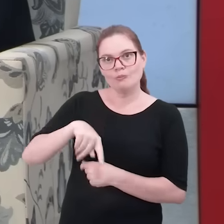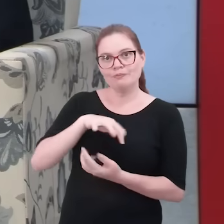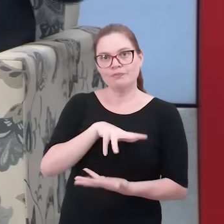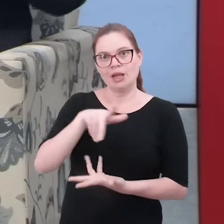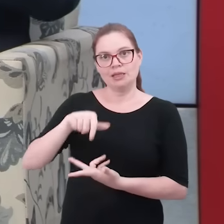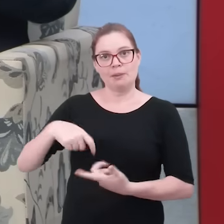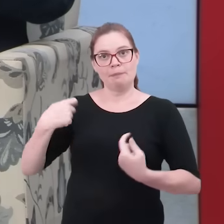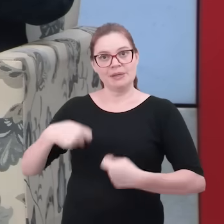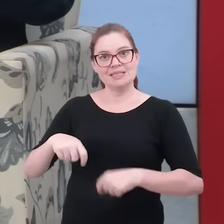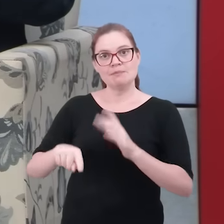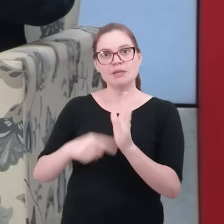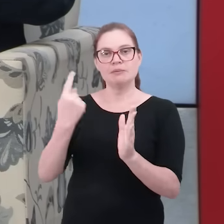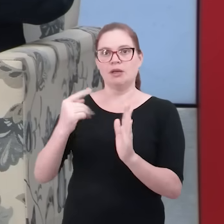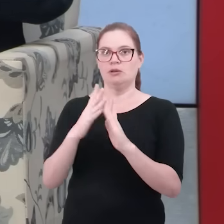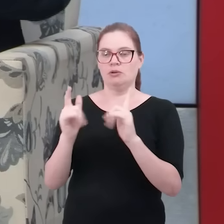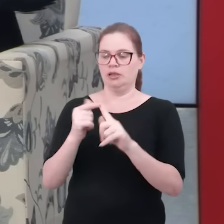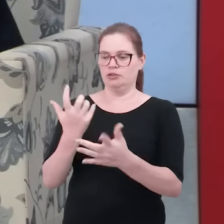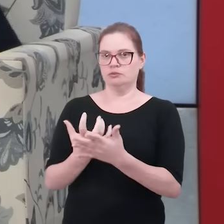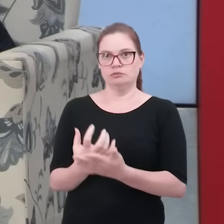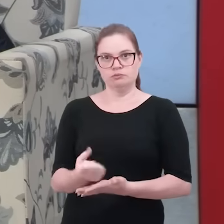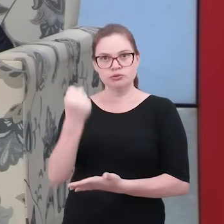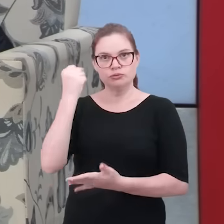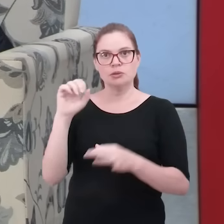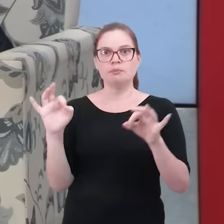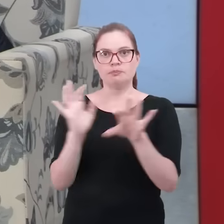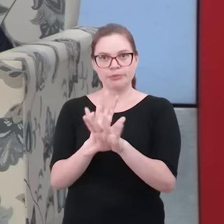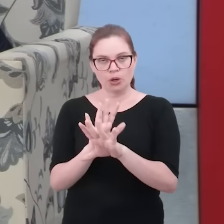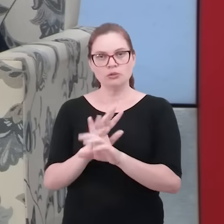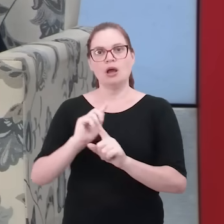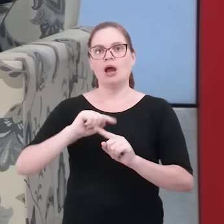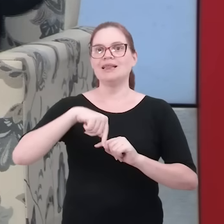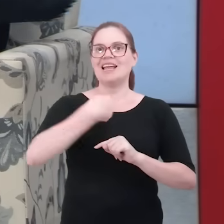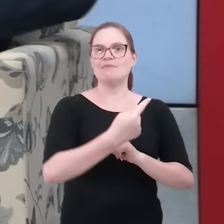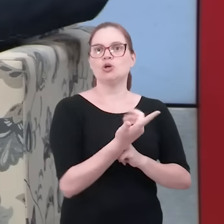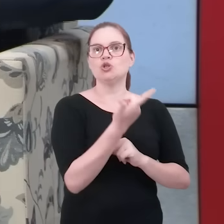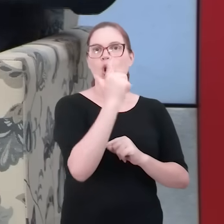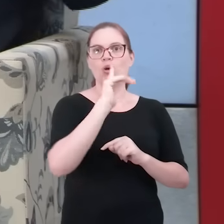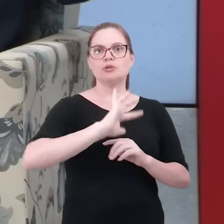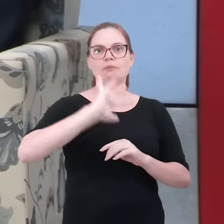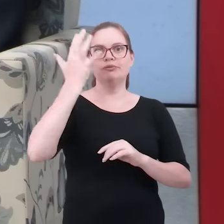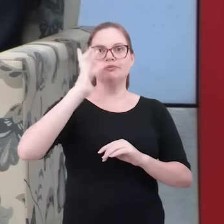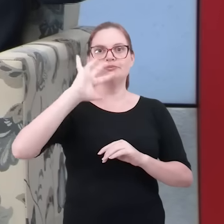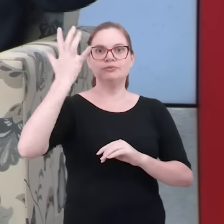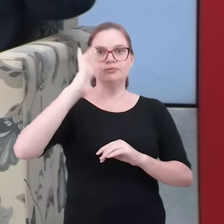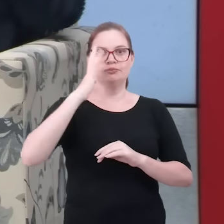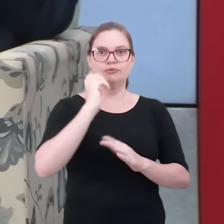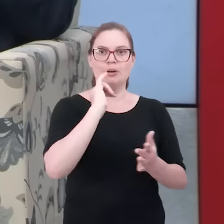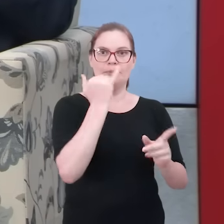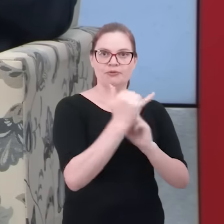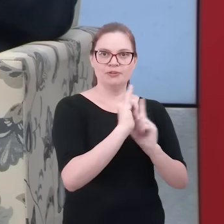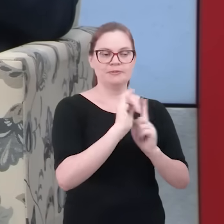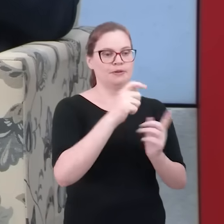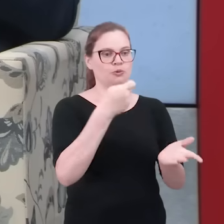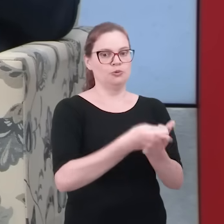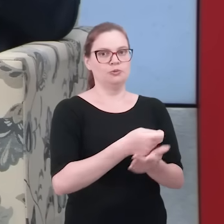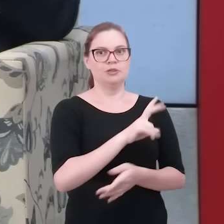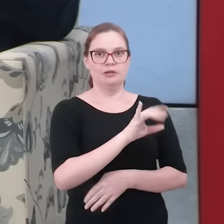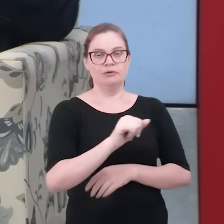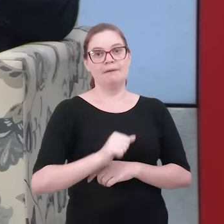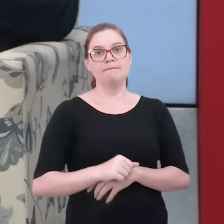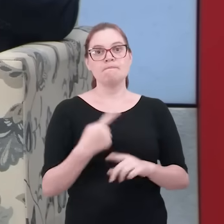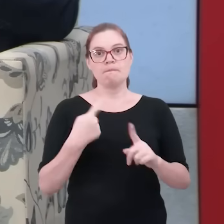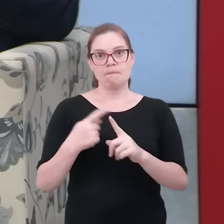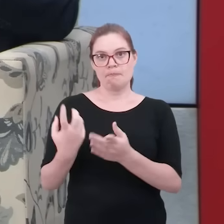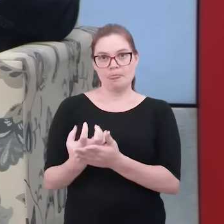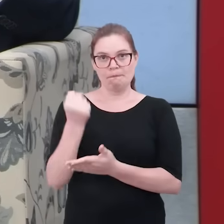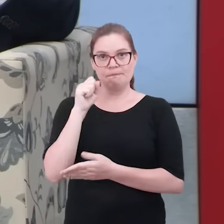arrebatada para que os outros sinais se cumpram, porque a igreja sendo arrebatada, Israel vai